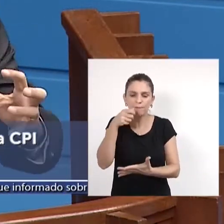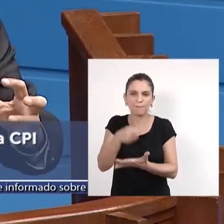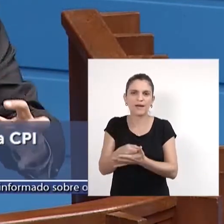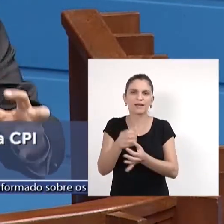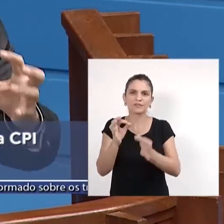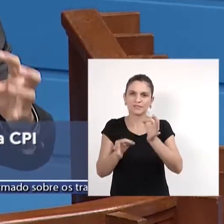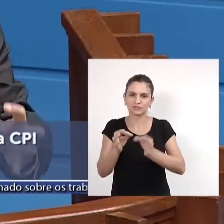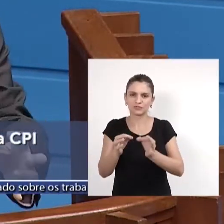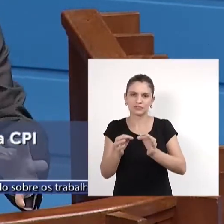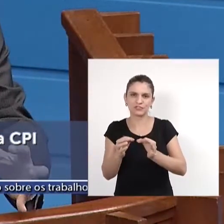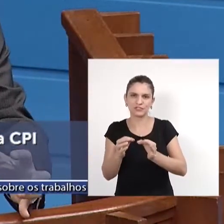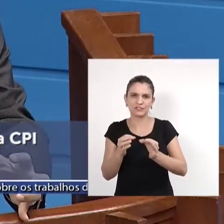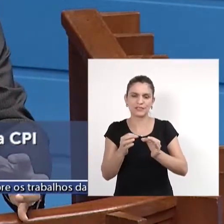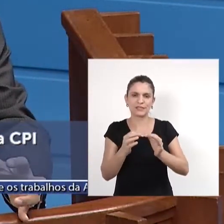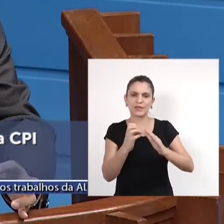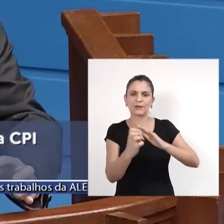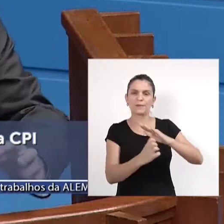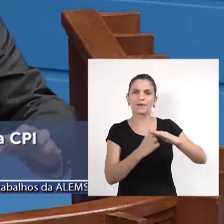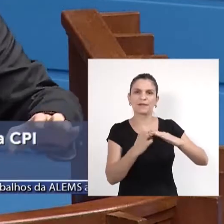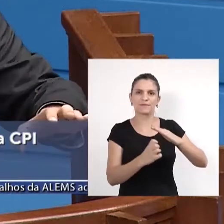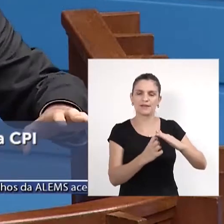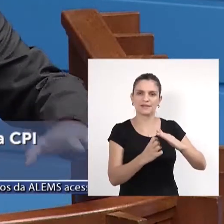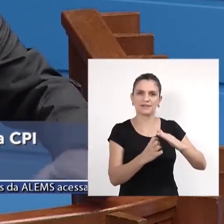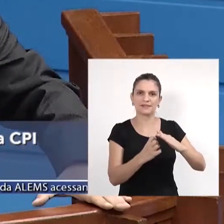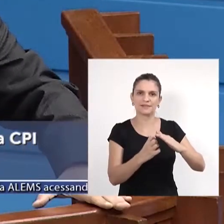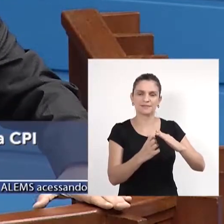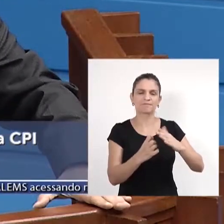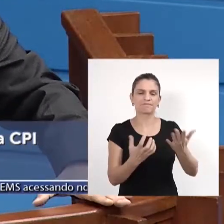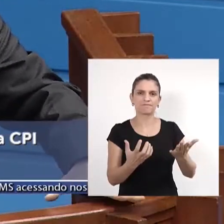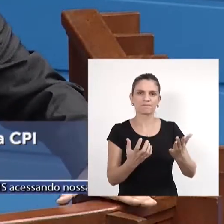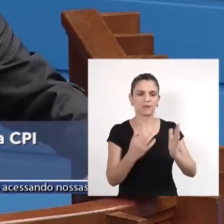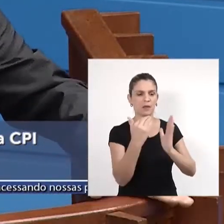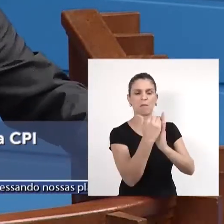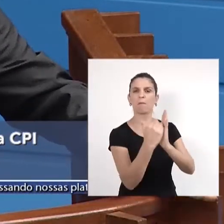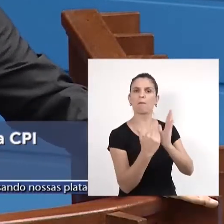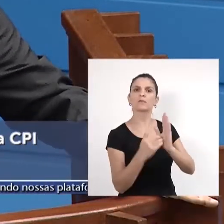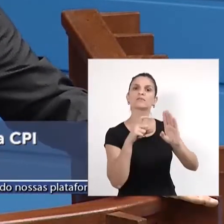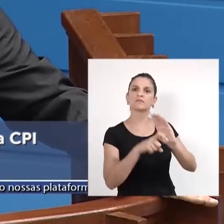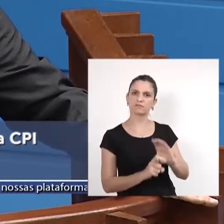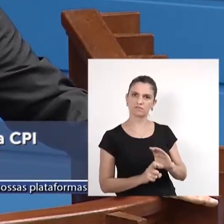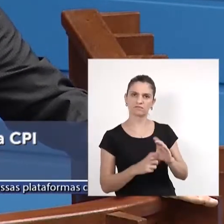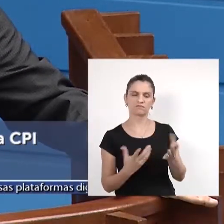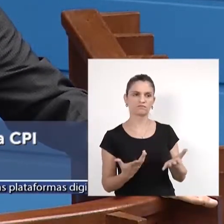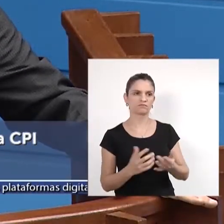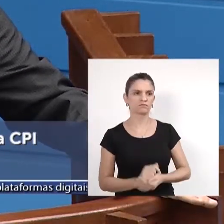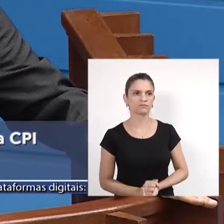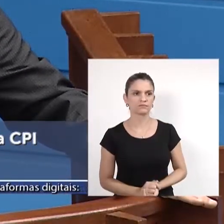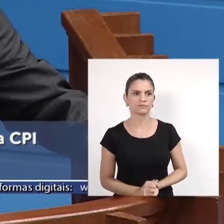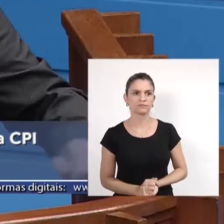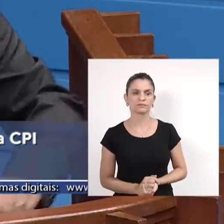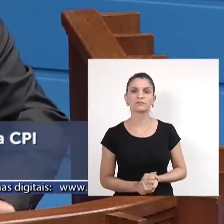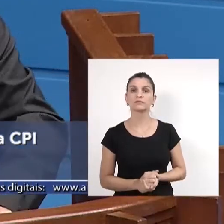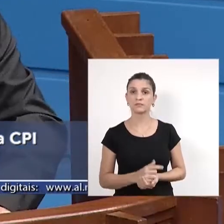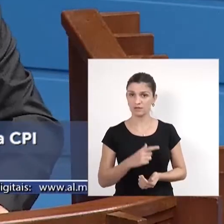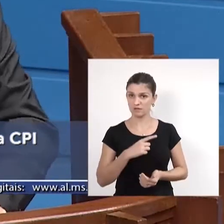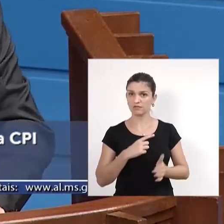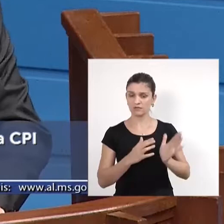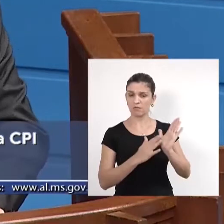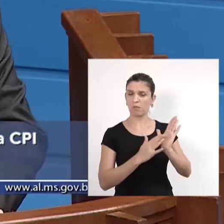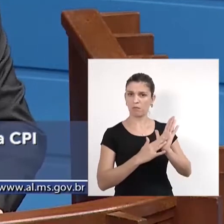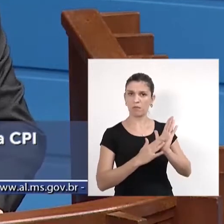furtos de energia, isso já é lei. Queremos apresentar várias proposições aqui na Assembleia e